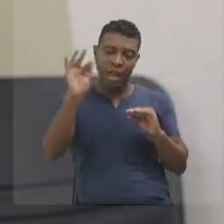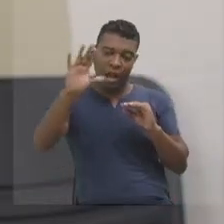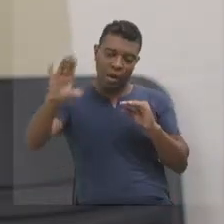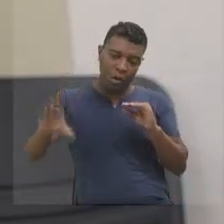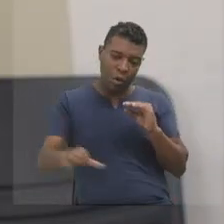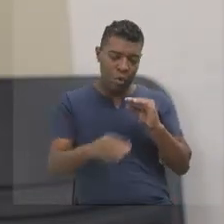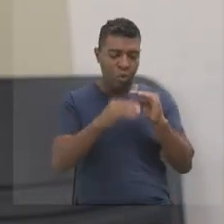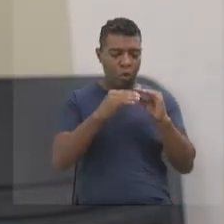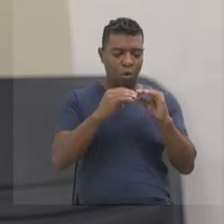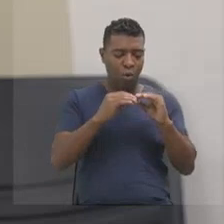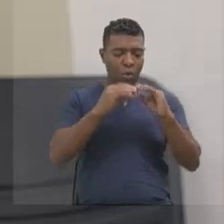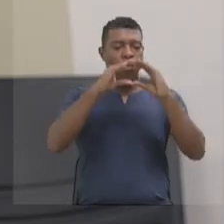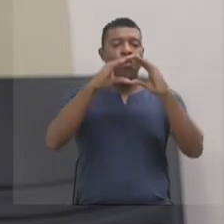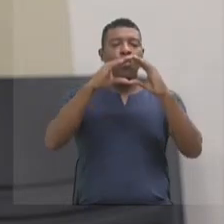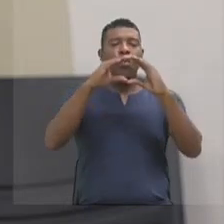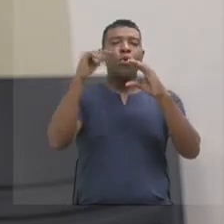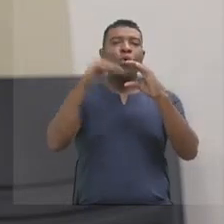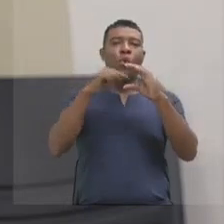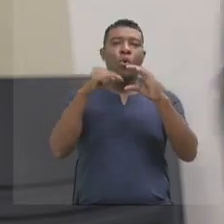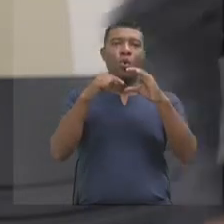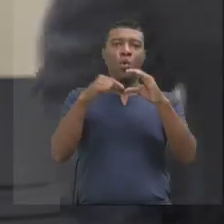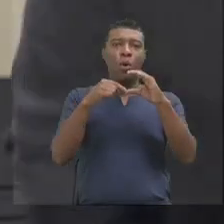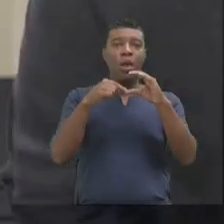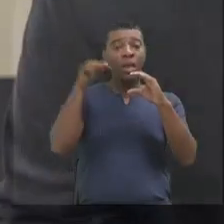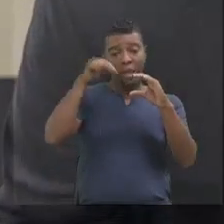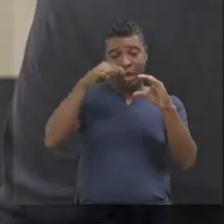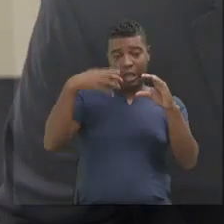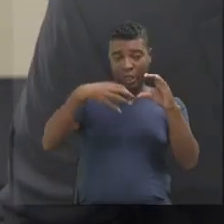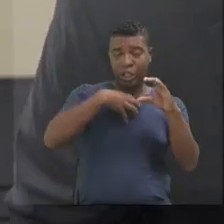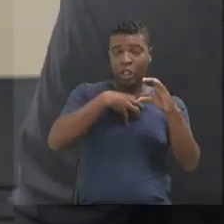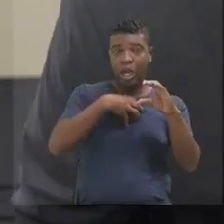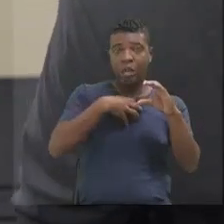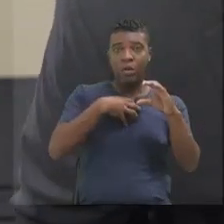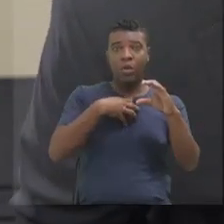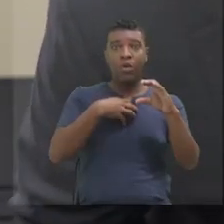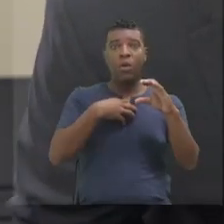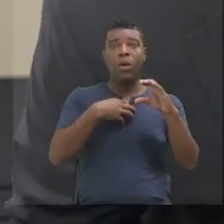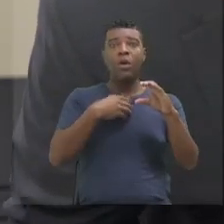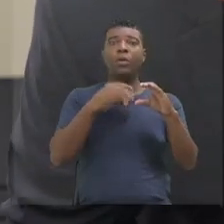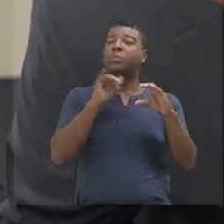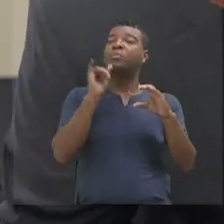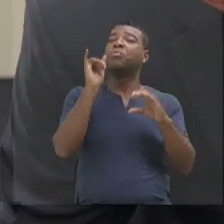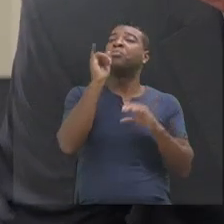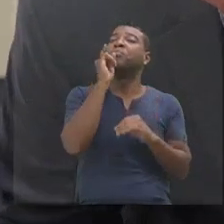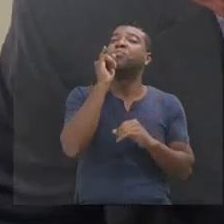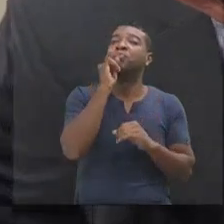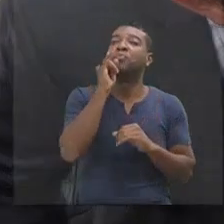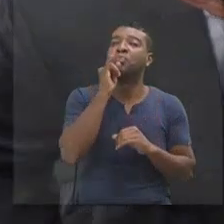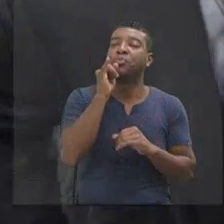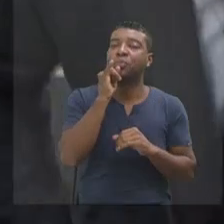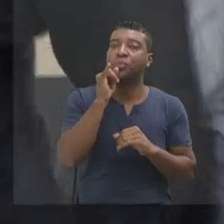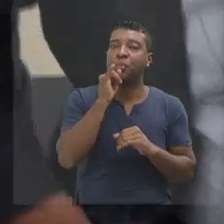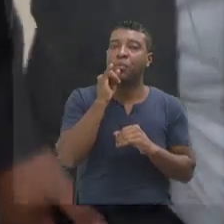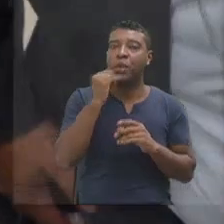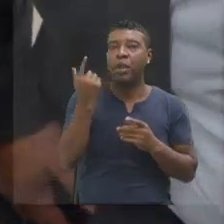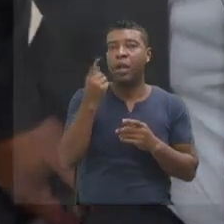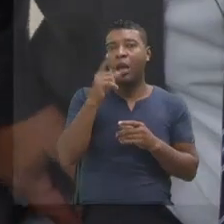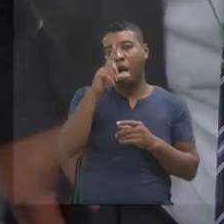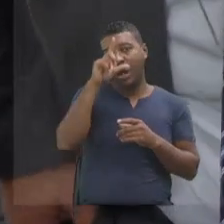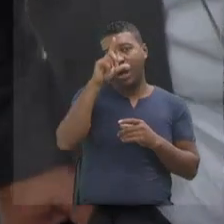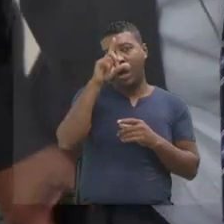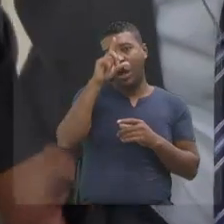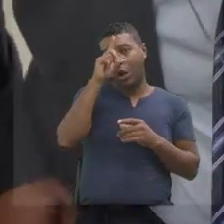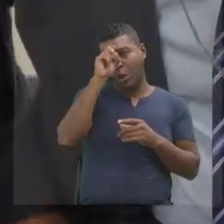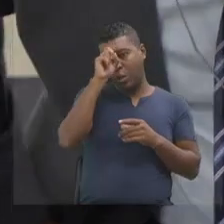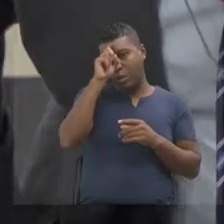e dessa maneira Dando um exemplo aqui o hospital como a fundação Cristiano Varela